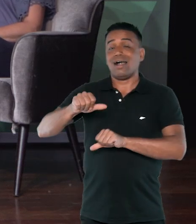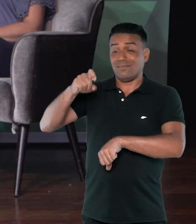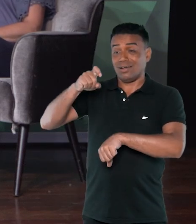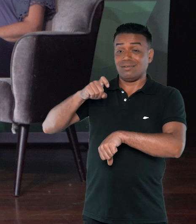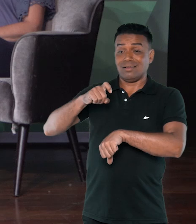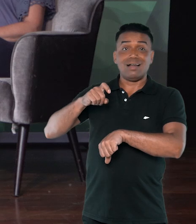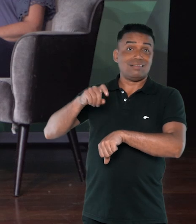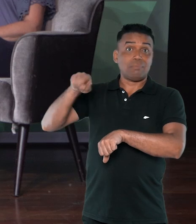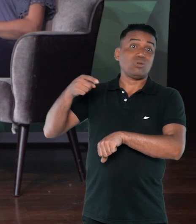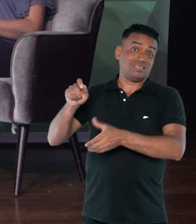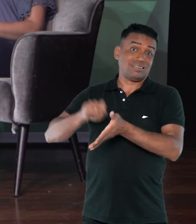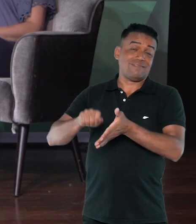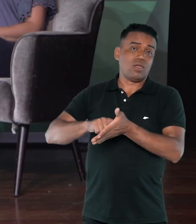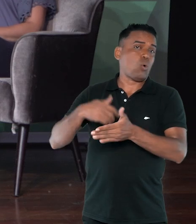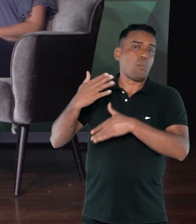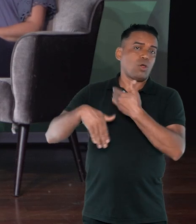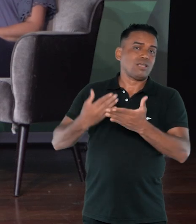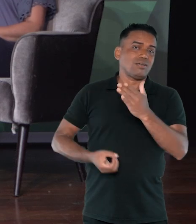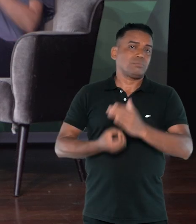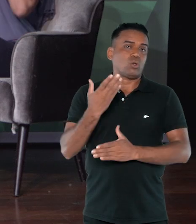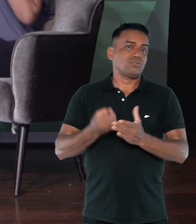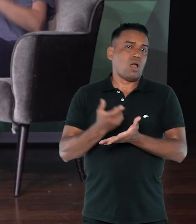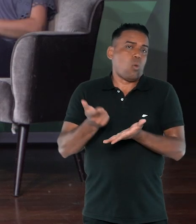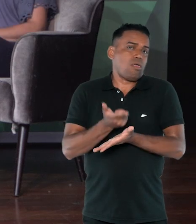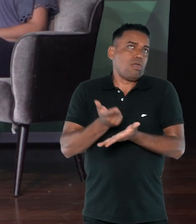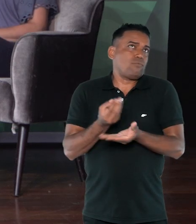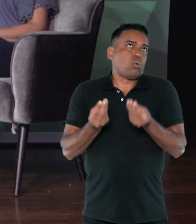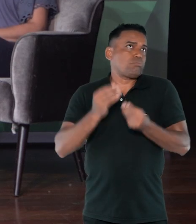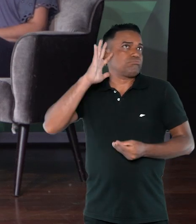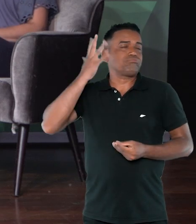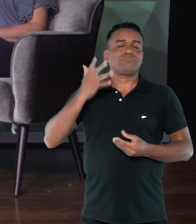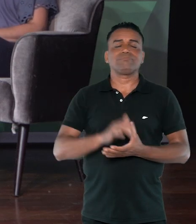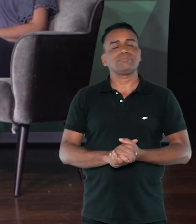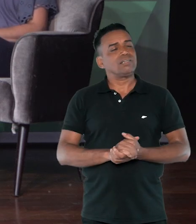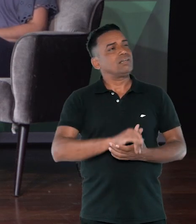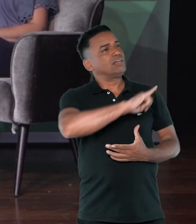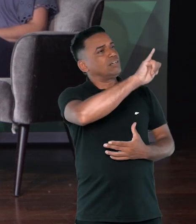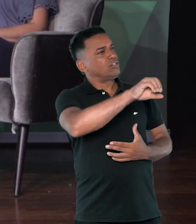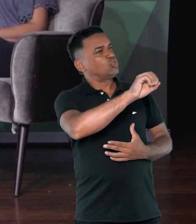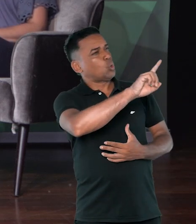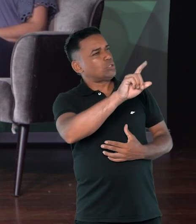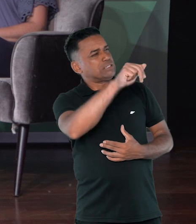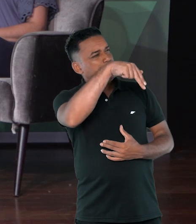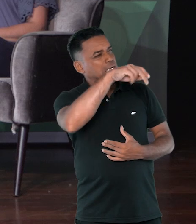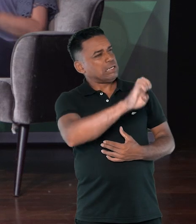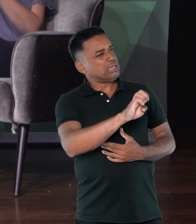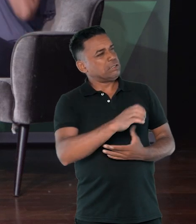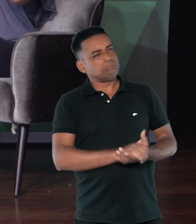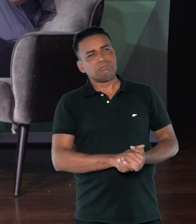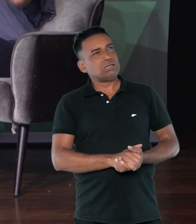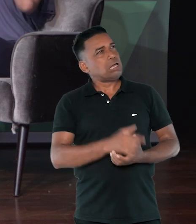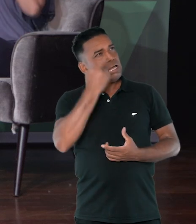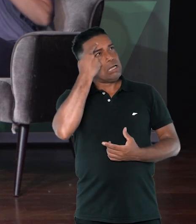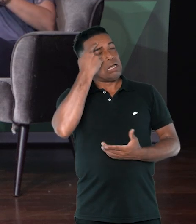inacreditável, mas do dia em que meu marido me soprou essa ideia, mais uma boa ideia que ele me soprou, porque eu